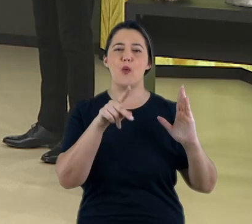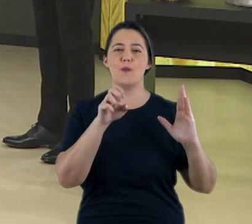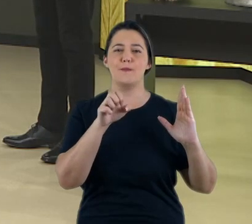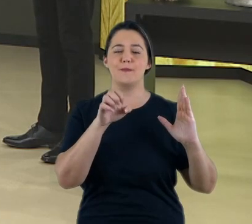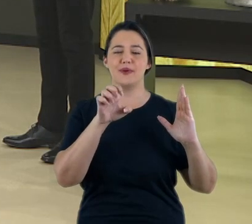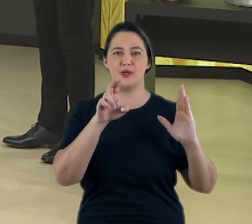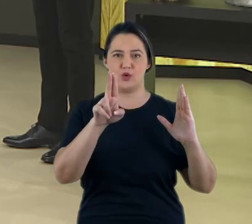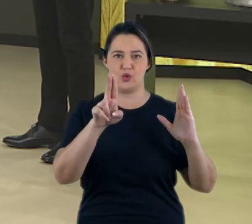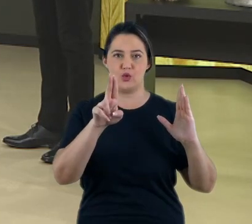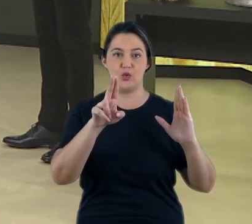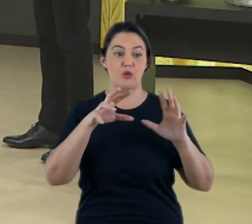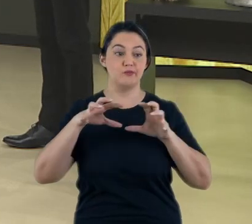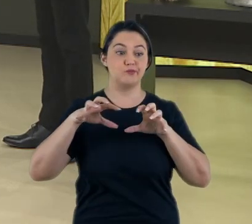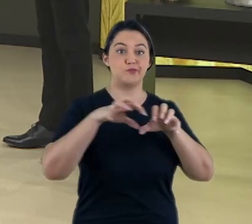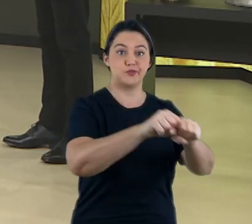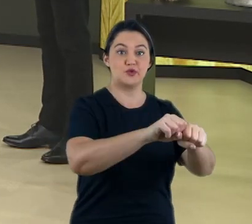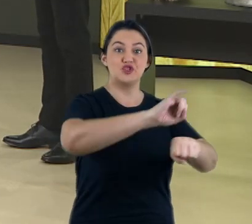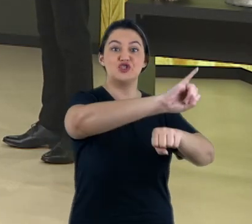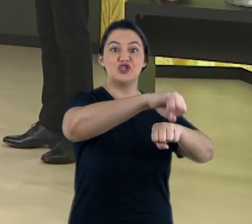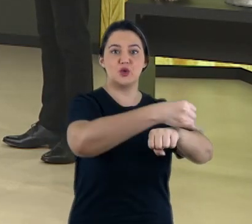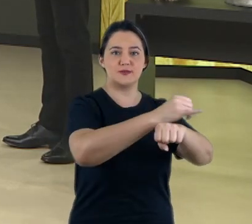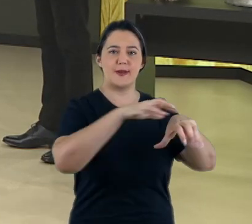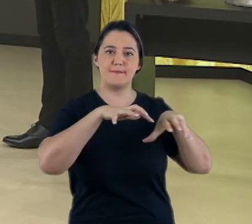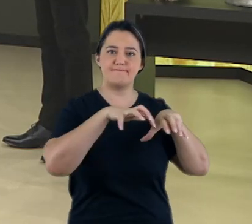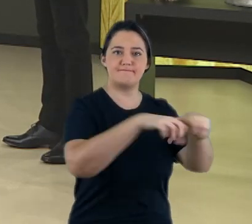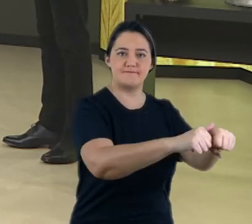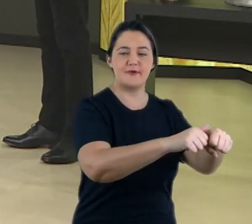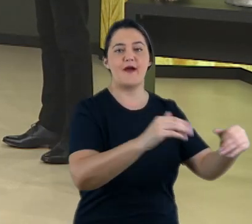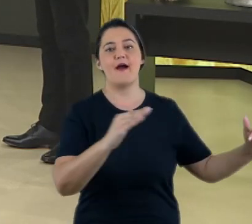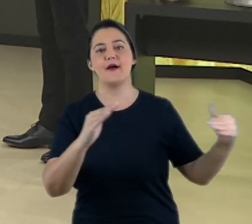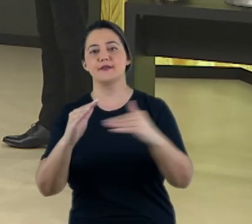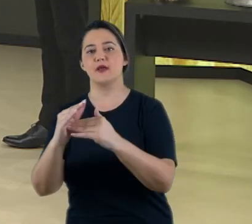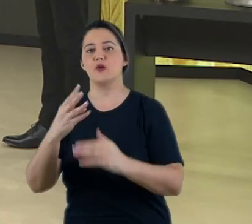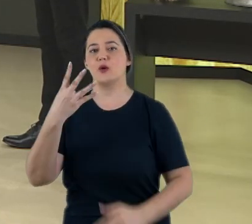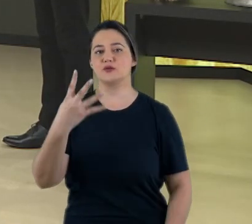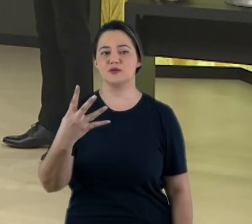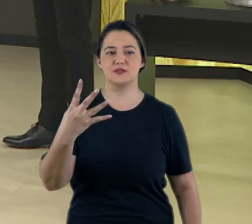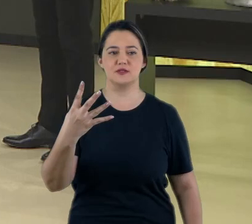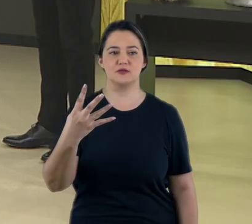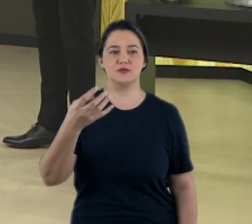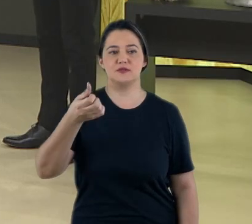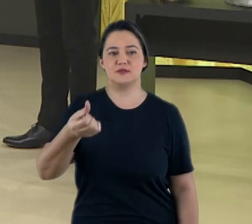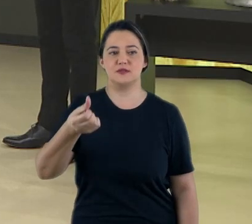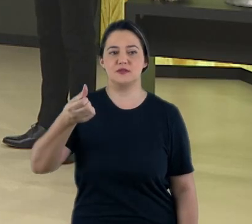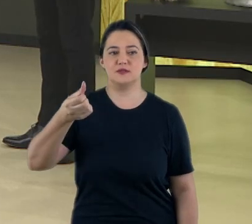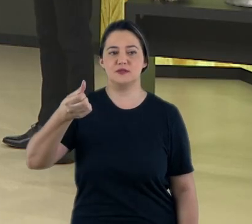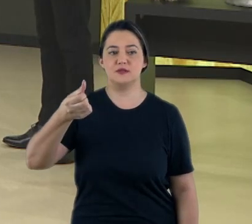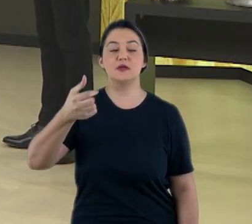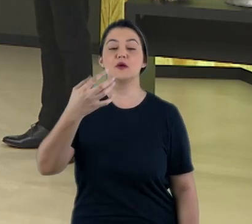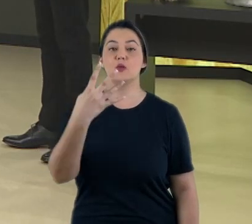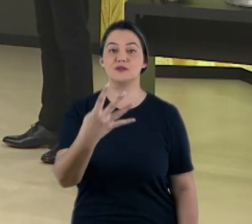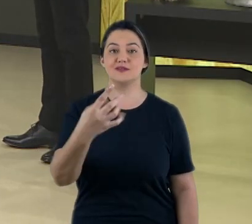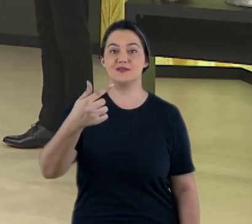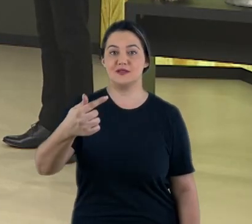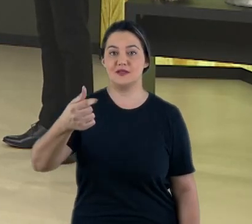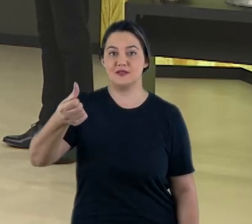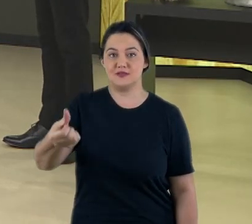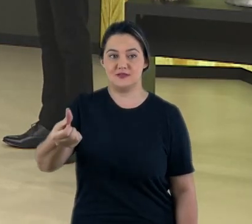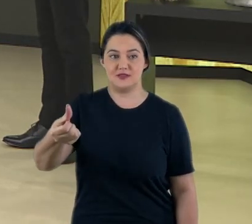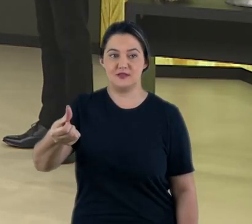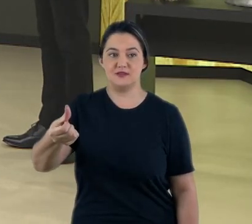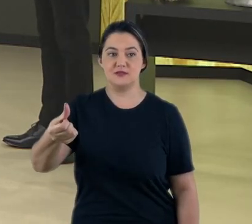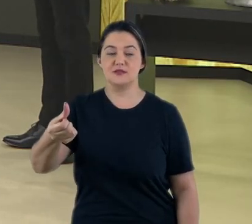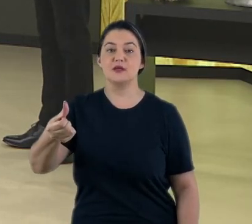conquista Jerusalém e o território judeu, até o ano 476 depois de Cristo, quando